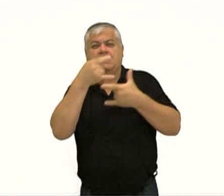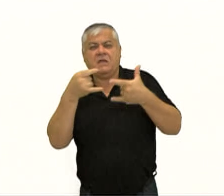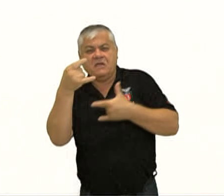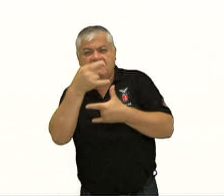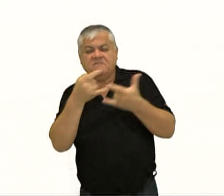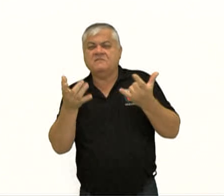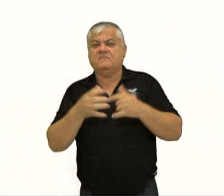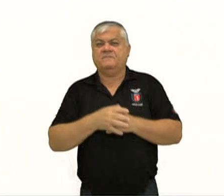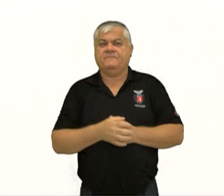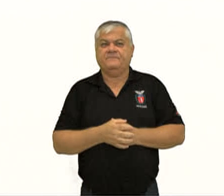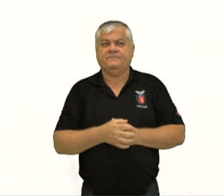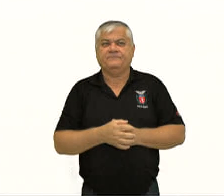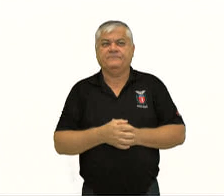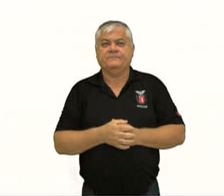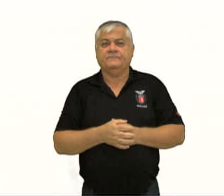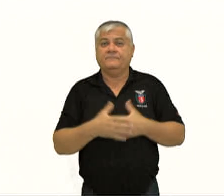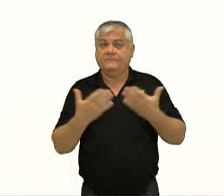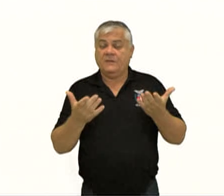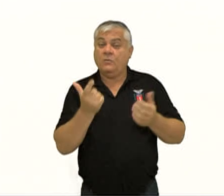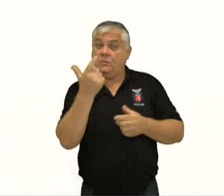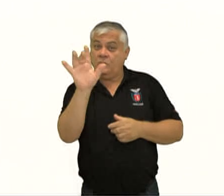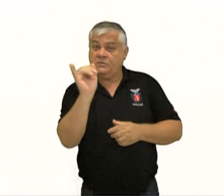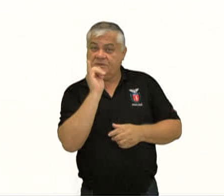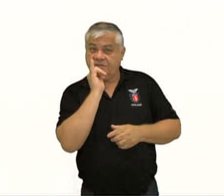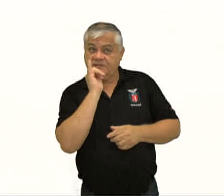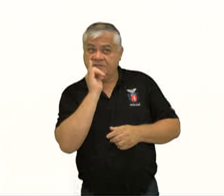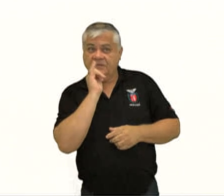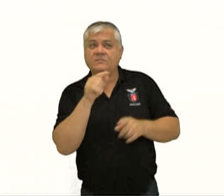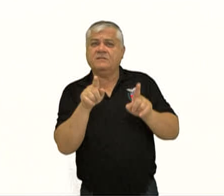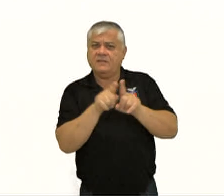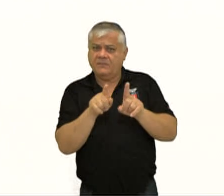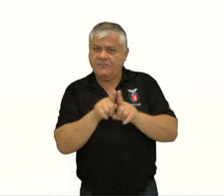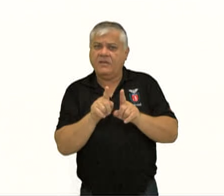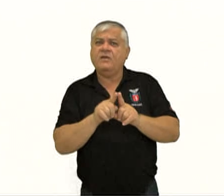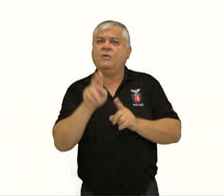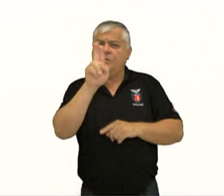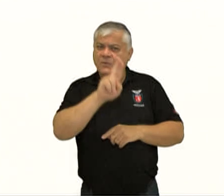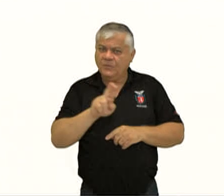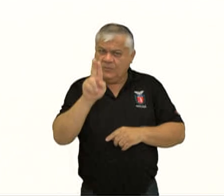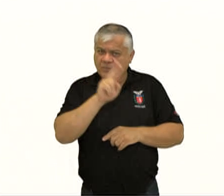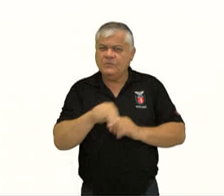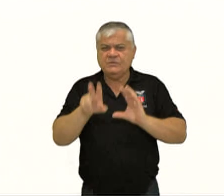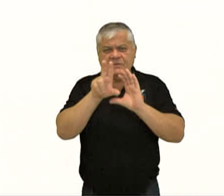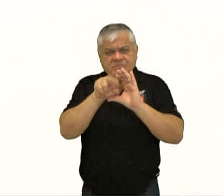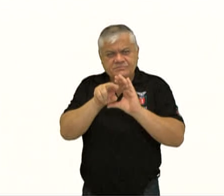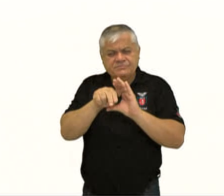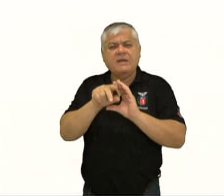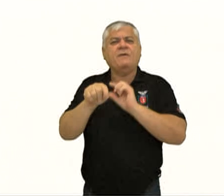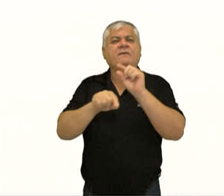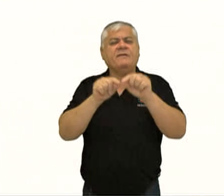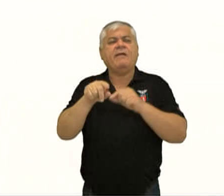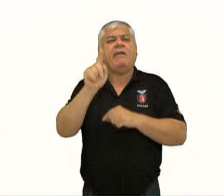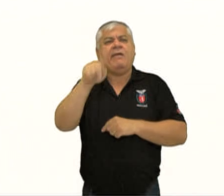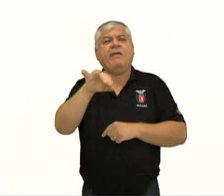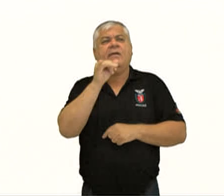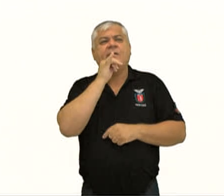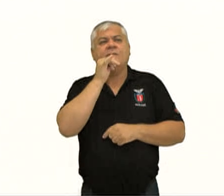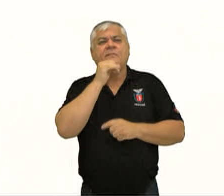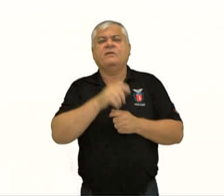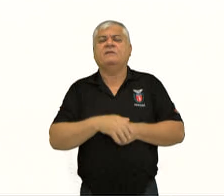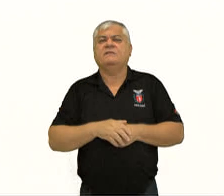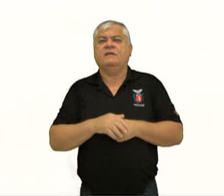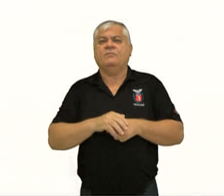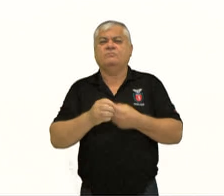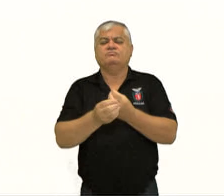nichos. Outro bom exemplo de setor que vem fazendo uso produtivo de tecnologia de streaming é o de cassinos